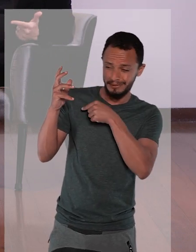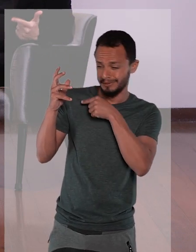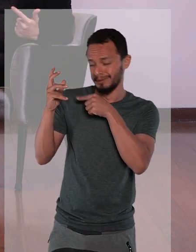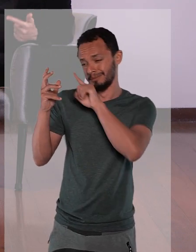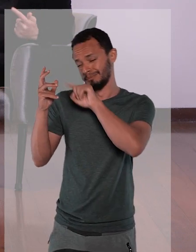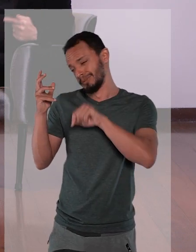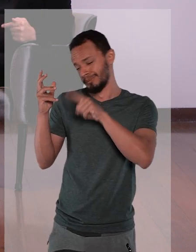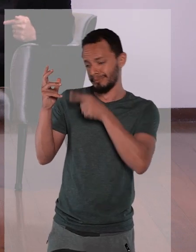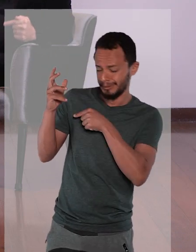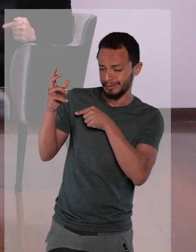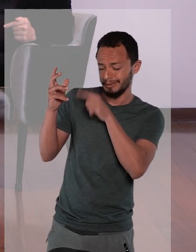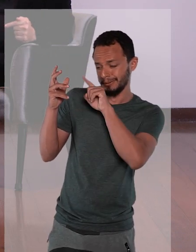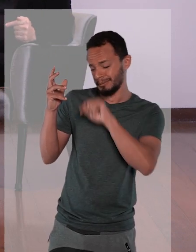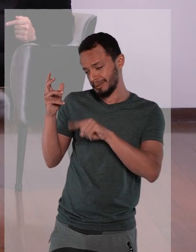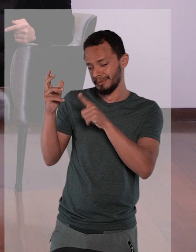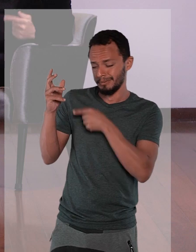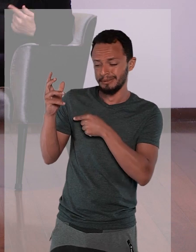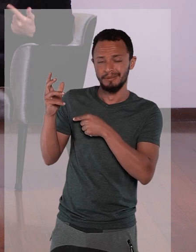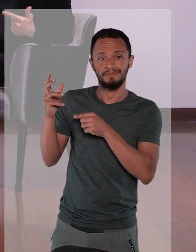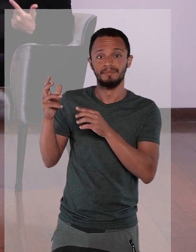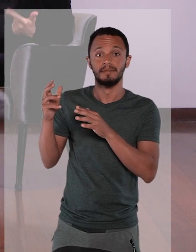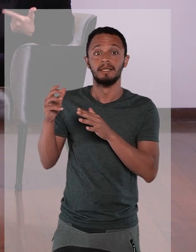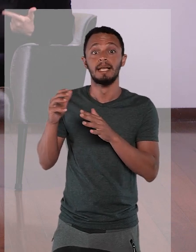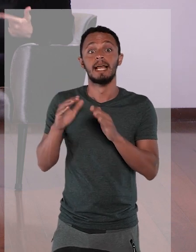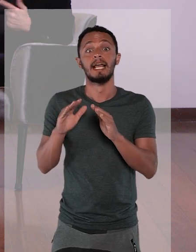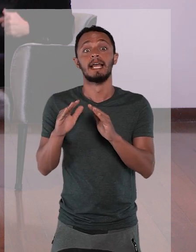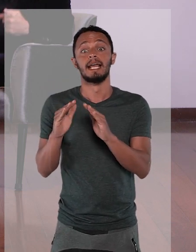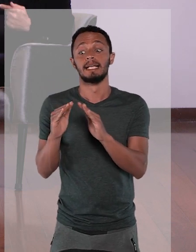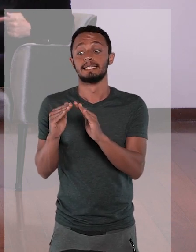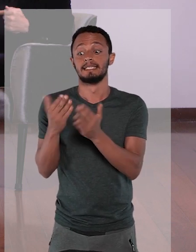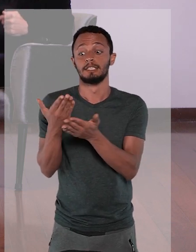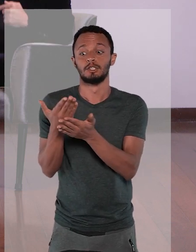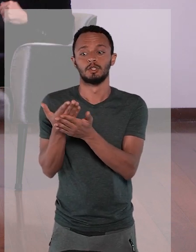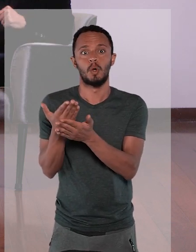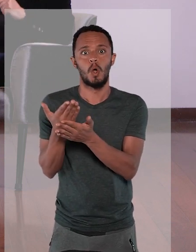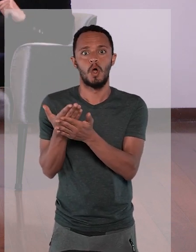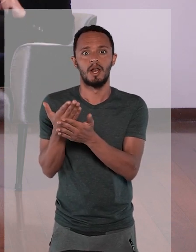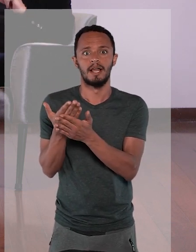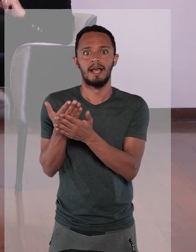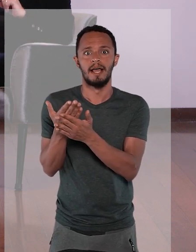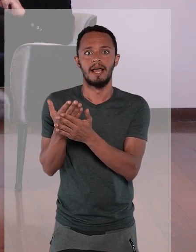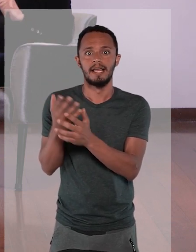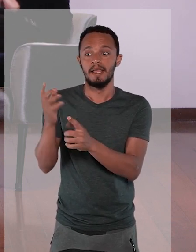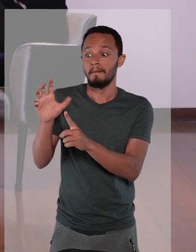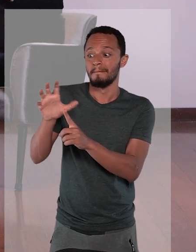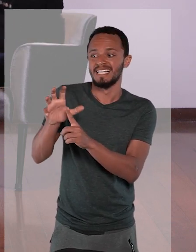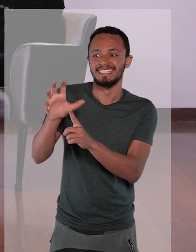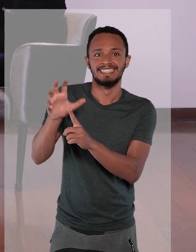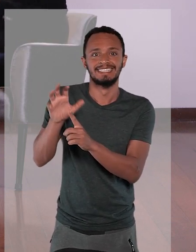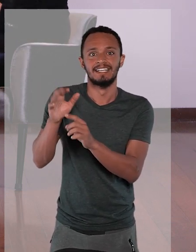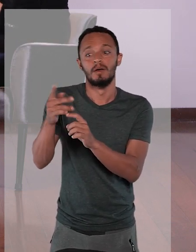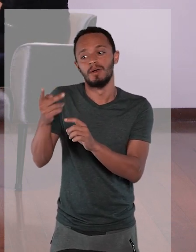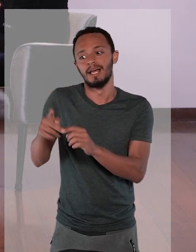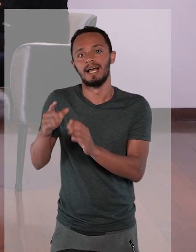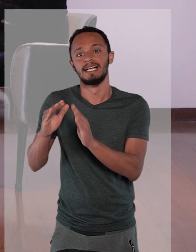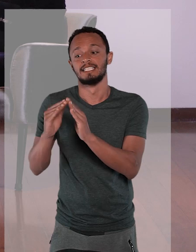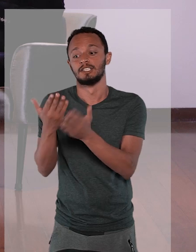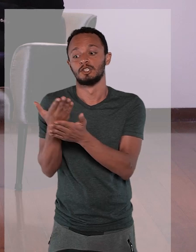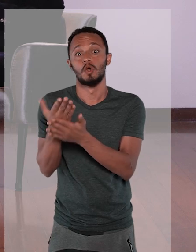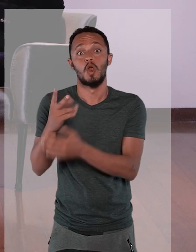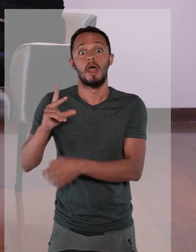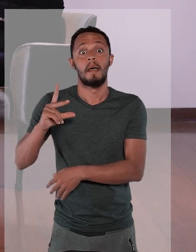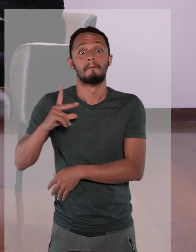O fato é que a escola e a pressão feita pelas escolas, principalmente privadas, exatamente